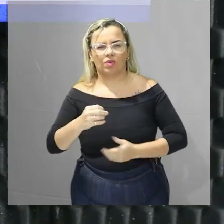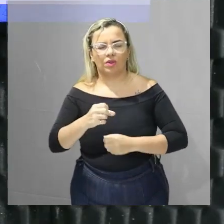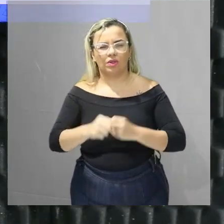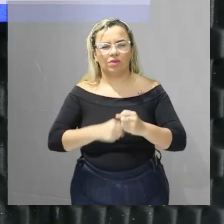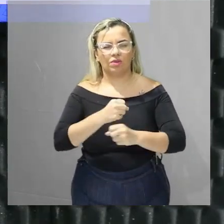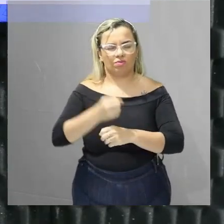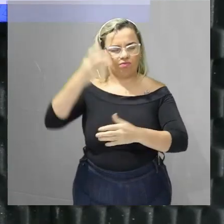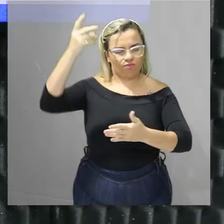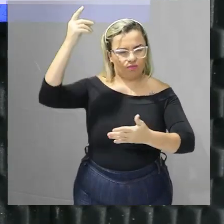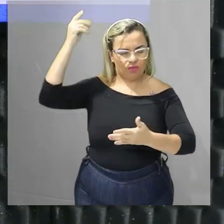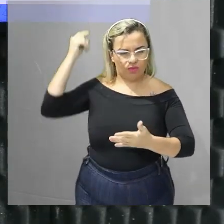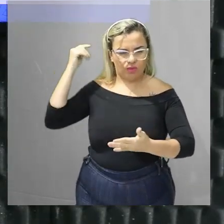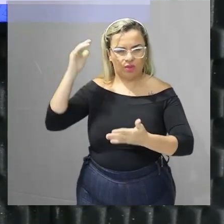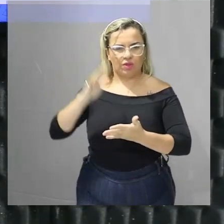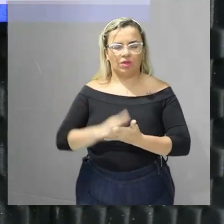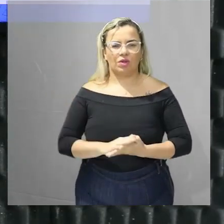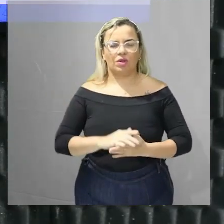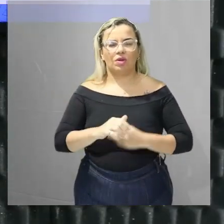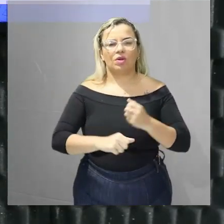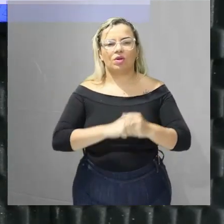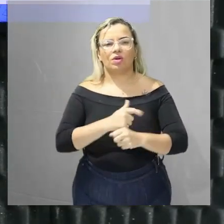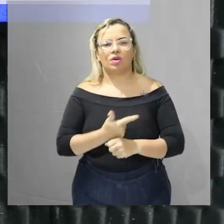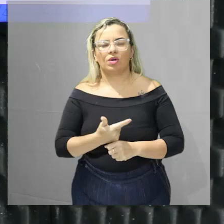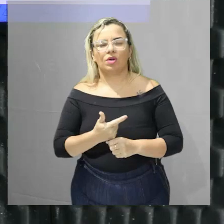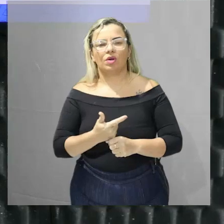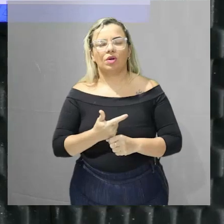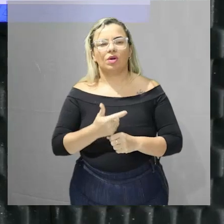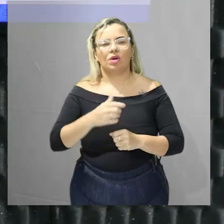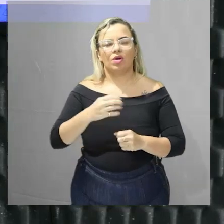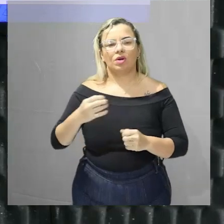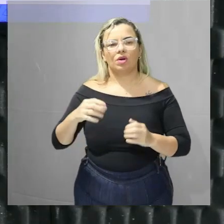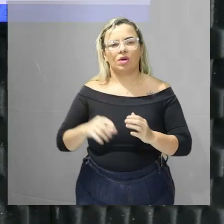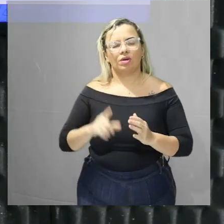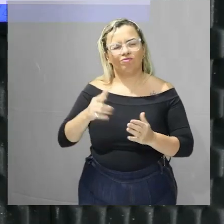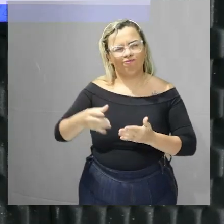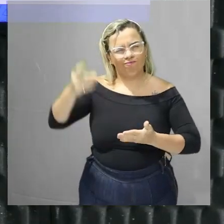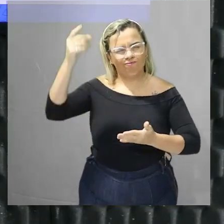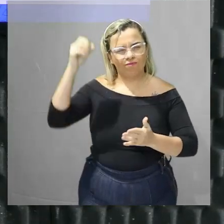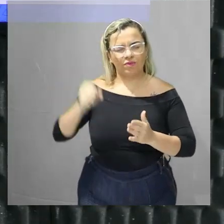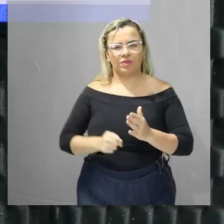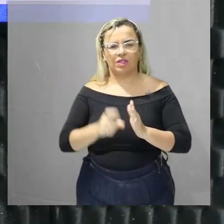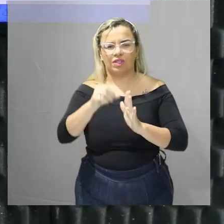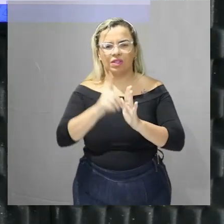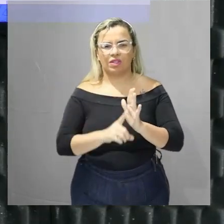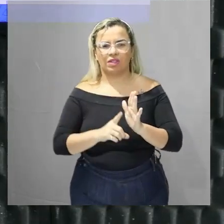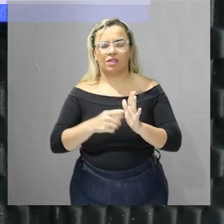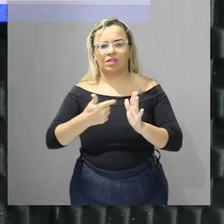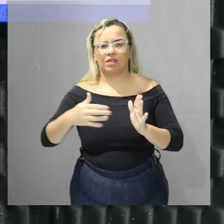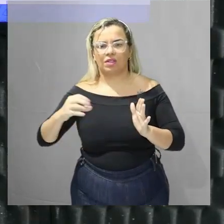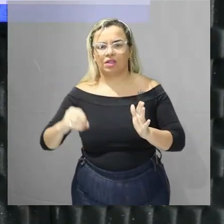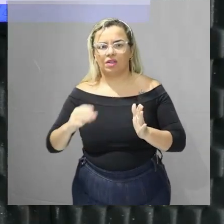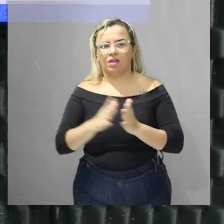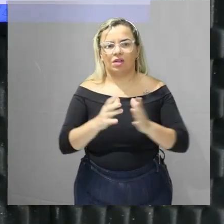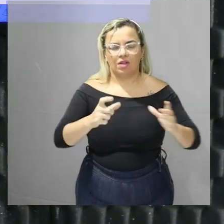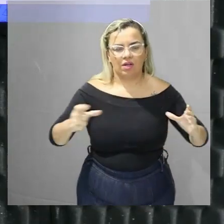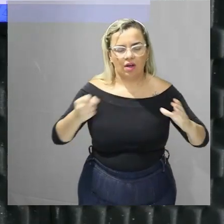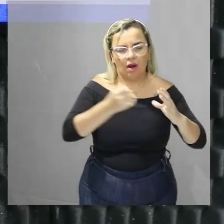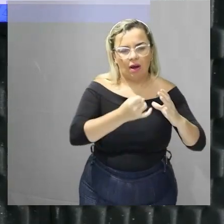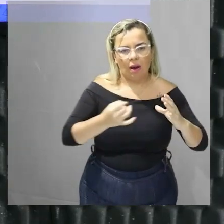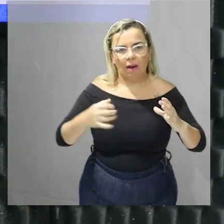estamos em 2022, vamos botar para 2020, por exemplo, na década de 70. Como o próprio texto fala, os grandes centros urbanos, eles se